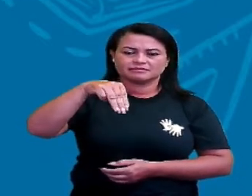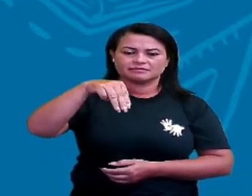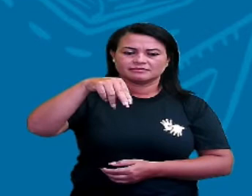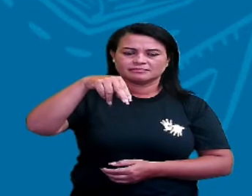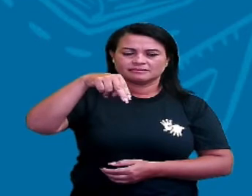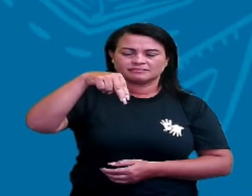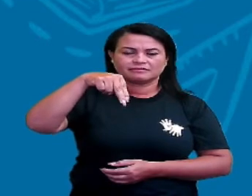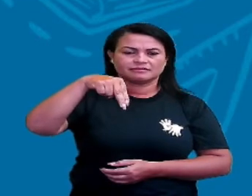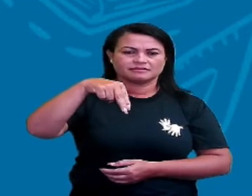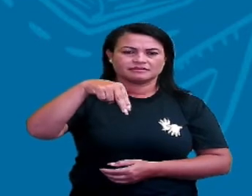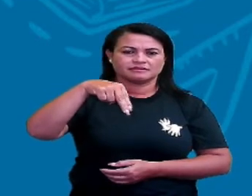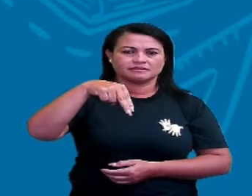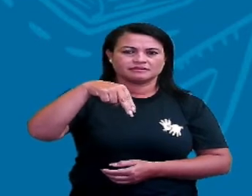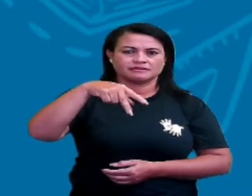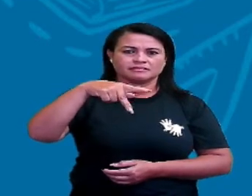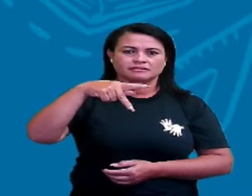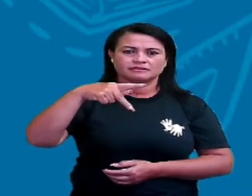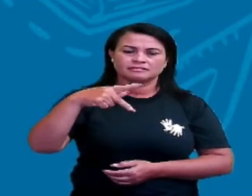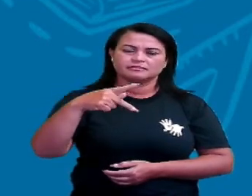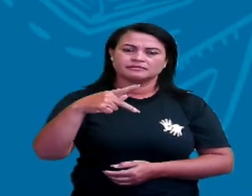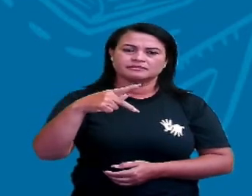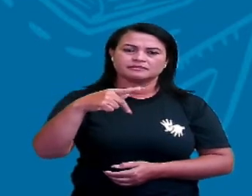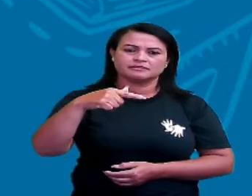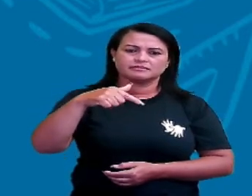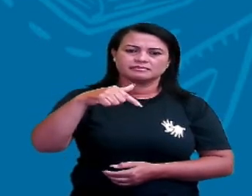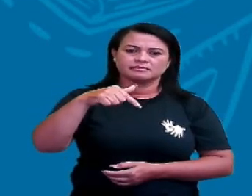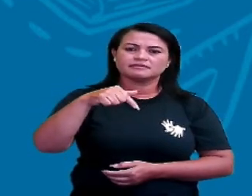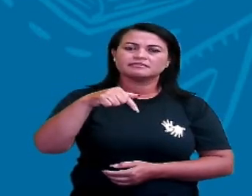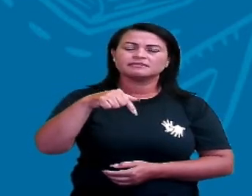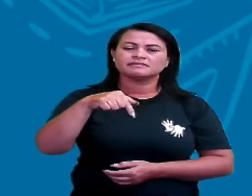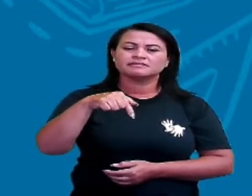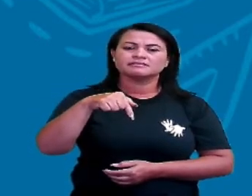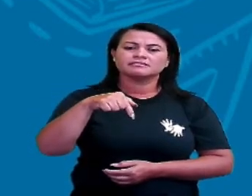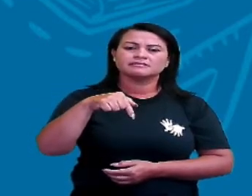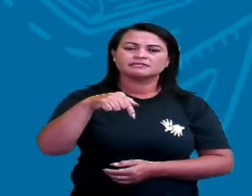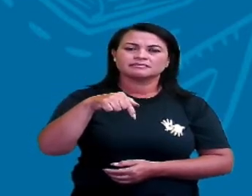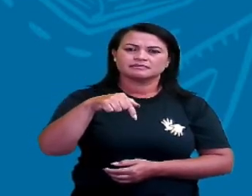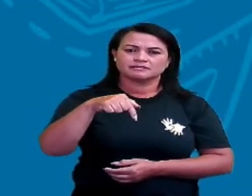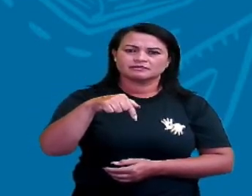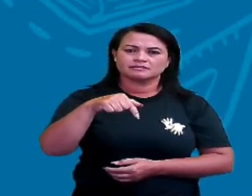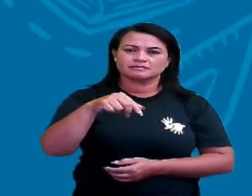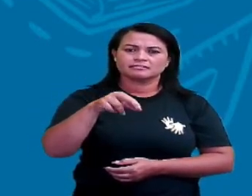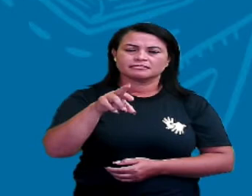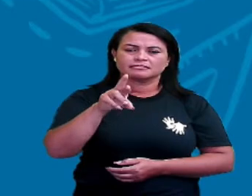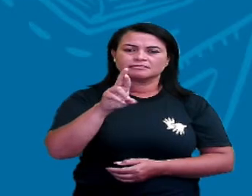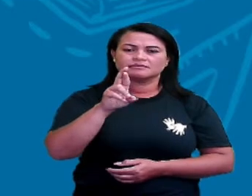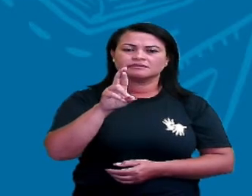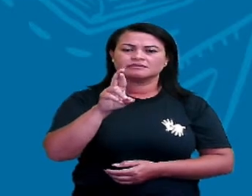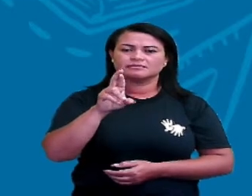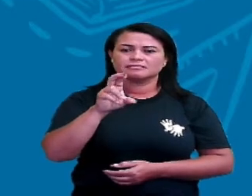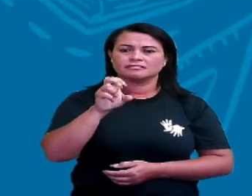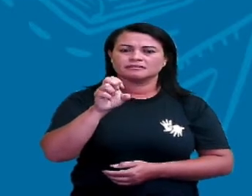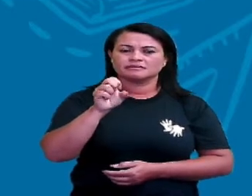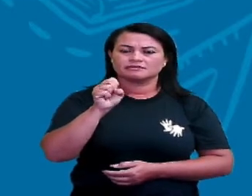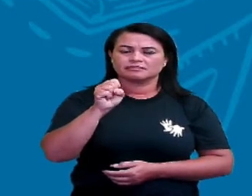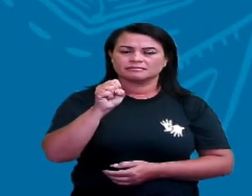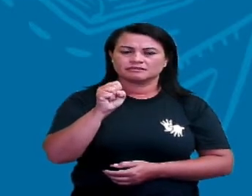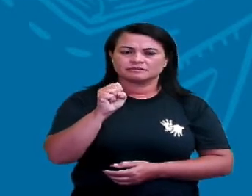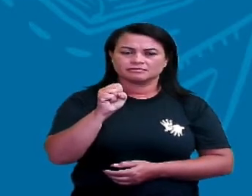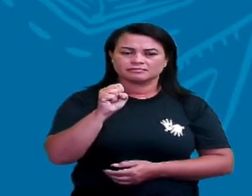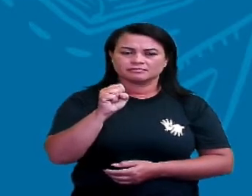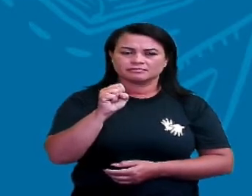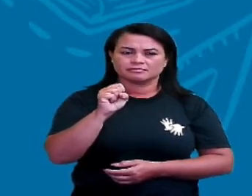M, N, P, Q, R,